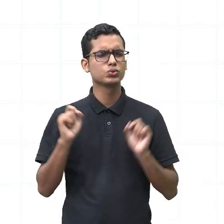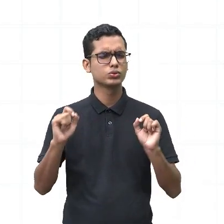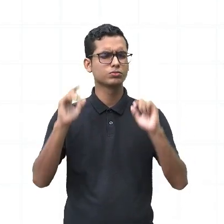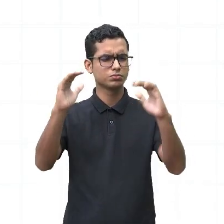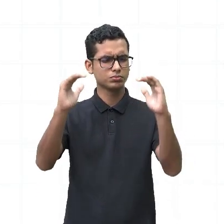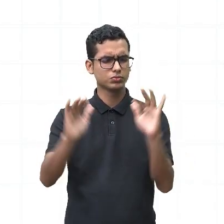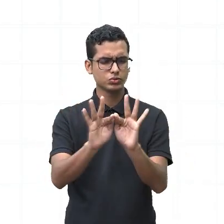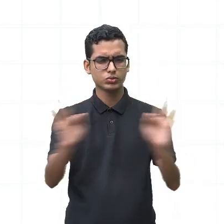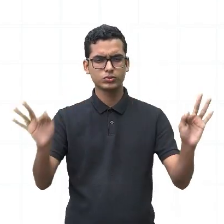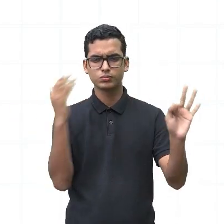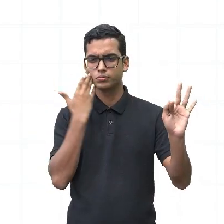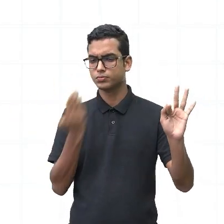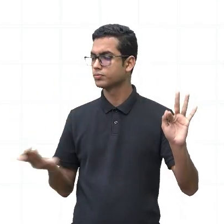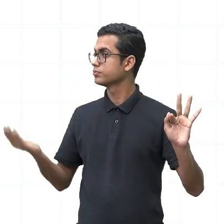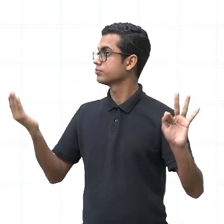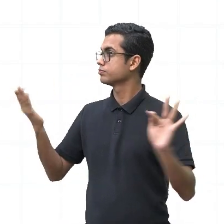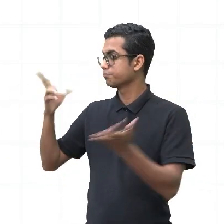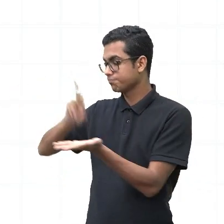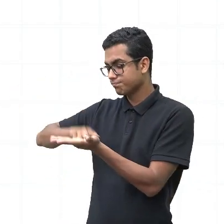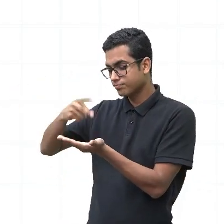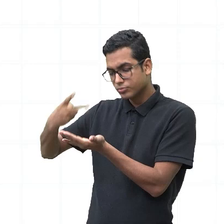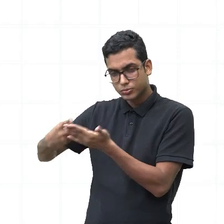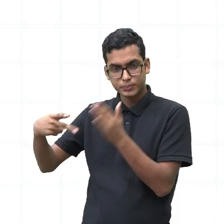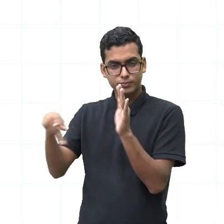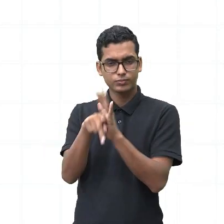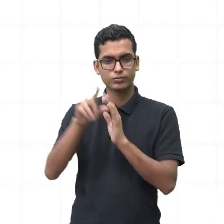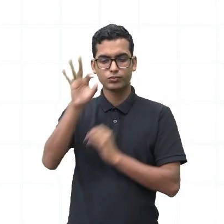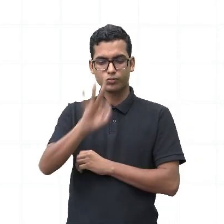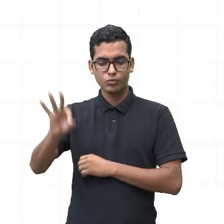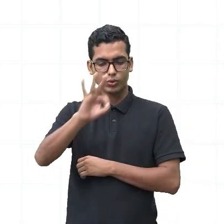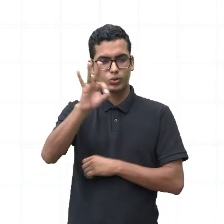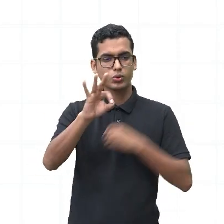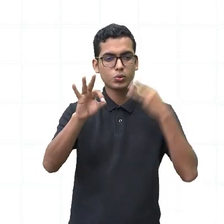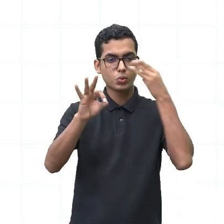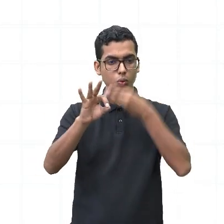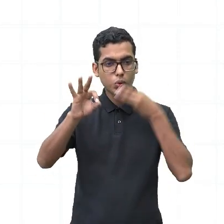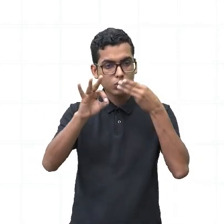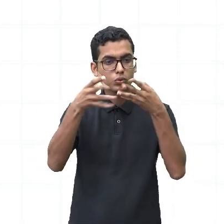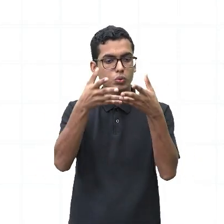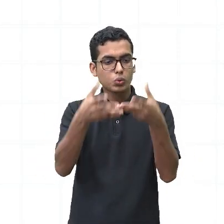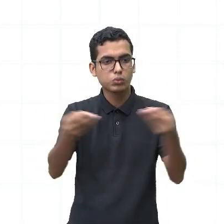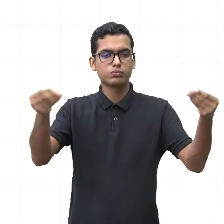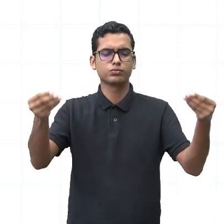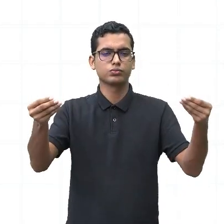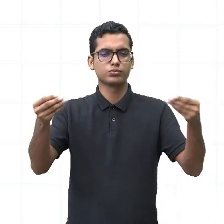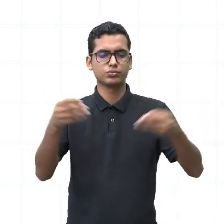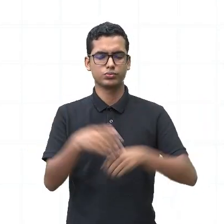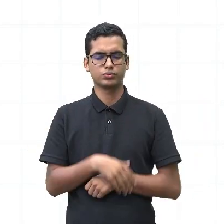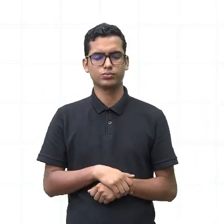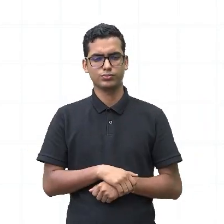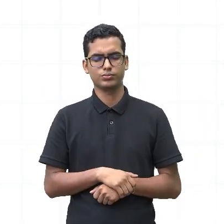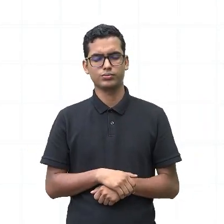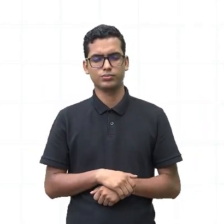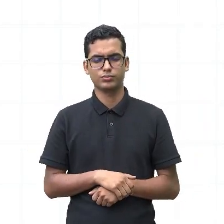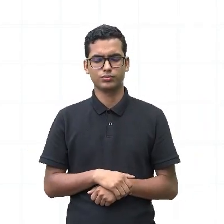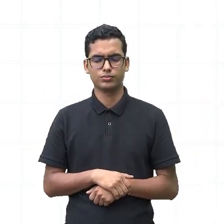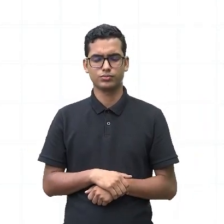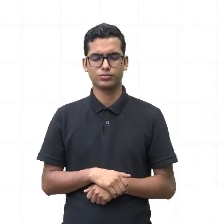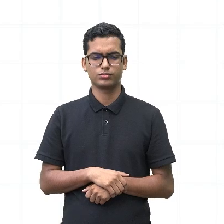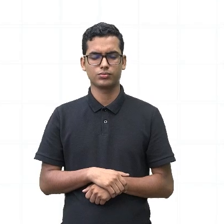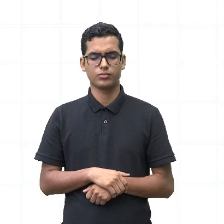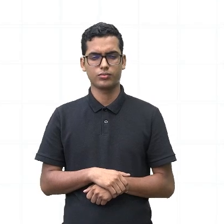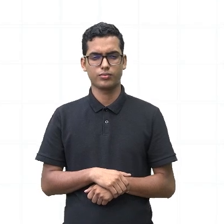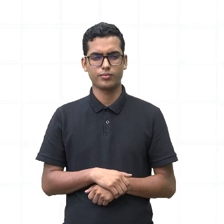O desaparecimento das abelhas. Então, foi o mistério que eu vou já comentar para vocês, certo? Vamos